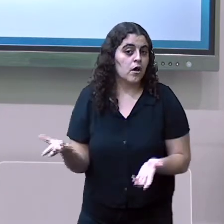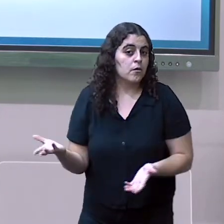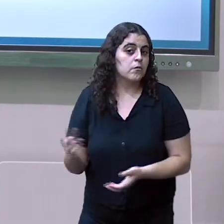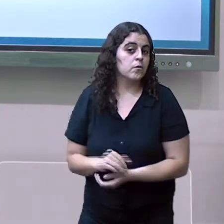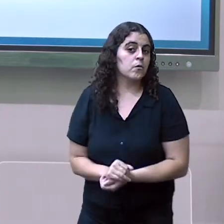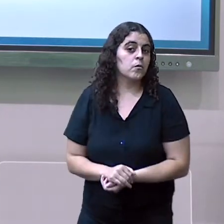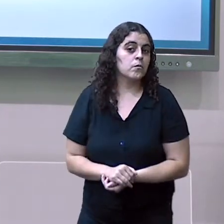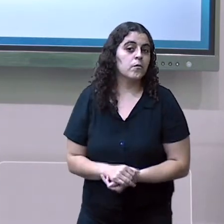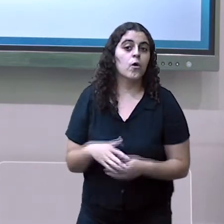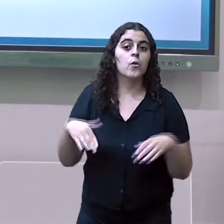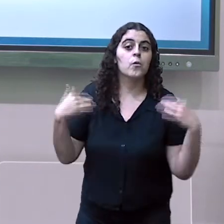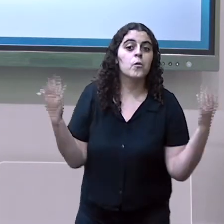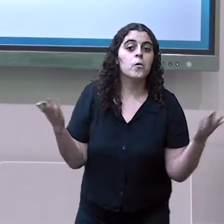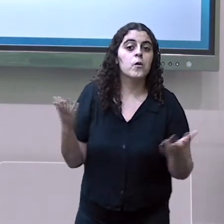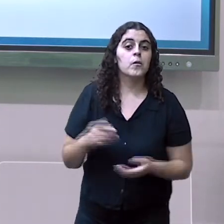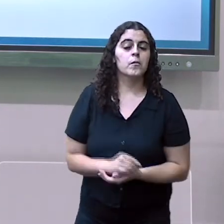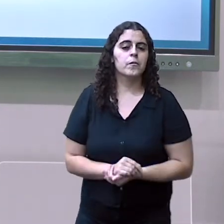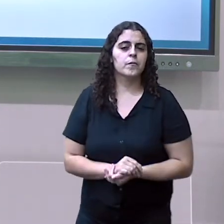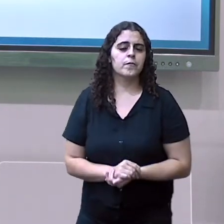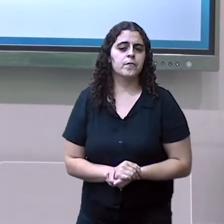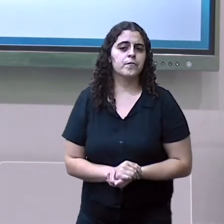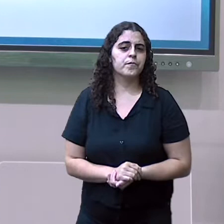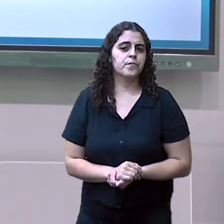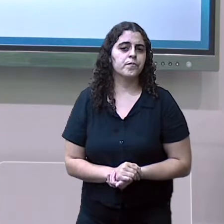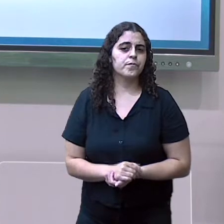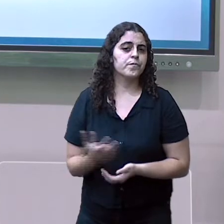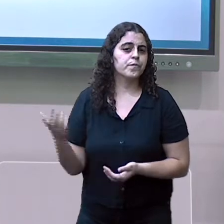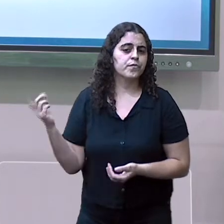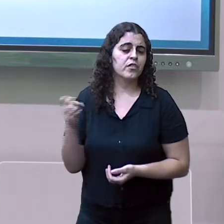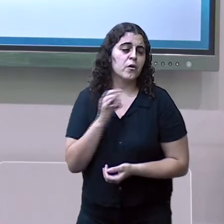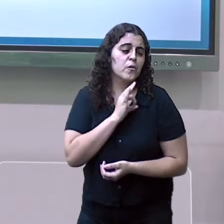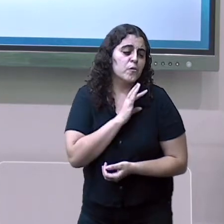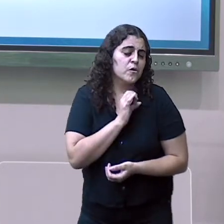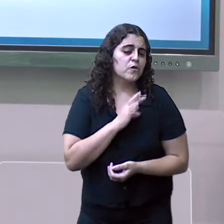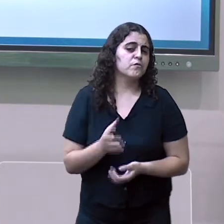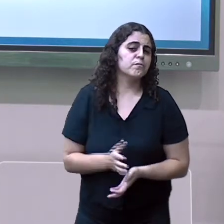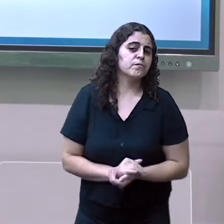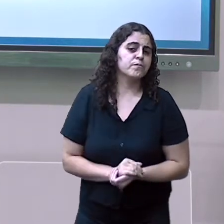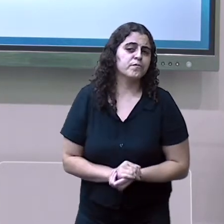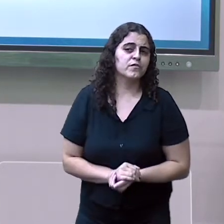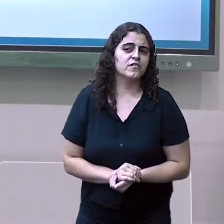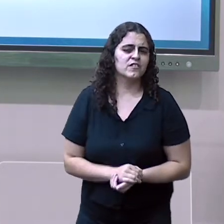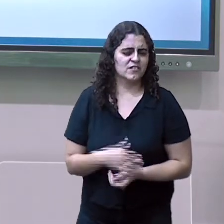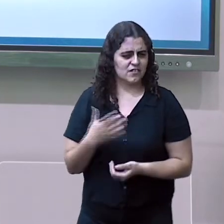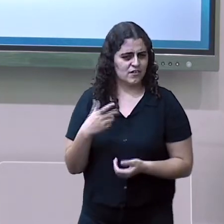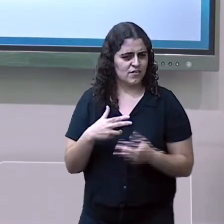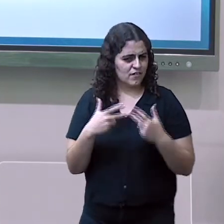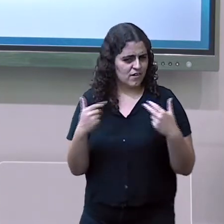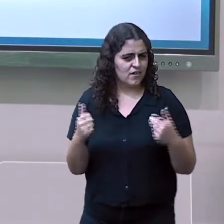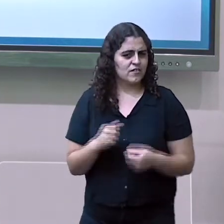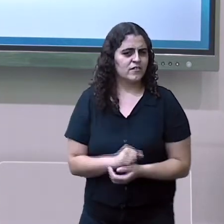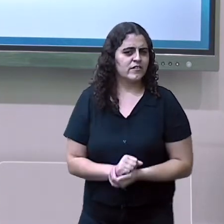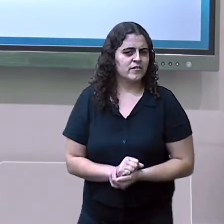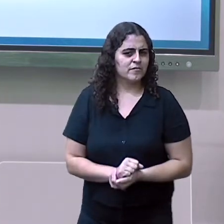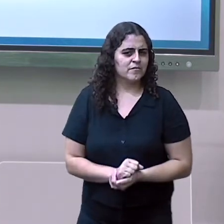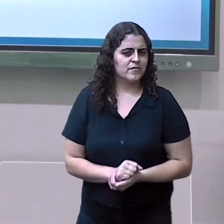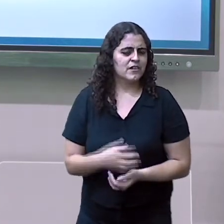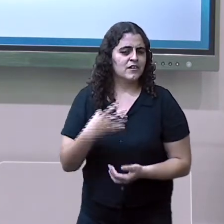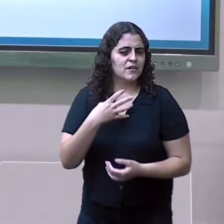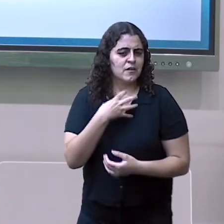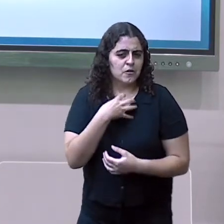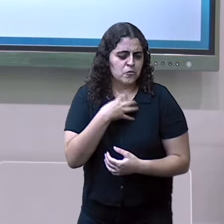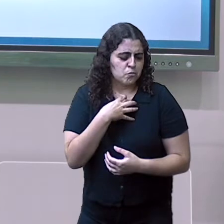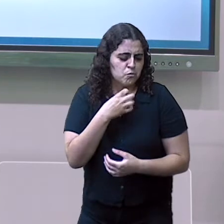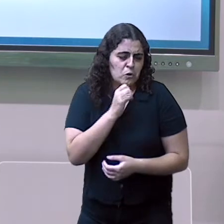perguntas. Temos medo de quê? Temos medo de algumas coisas. Esse sentimento